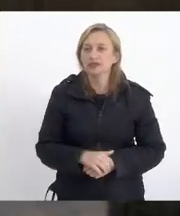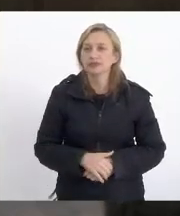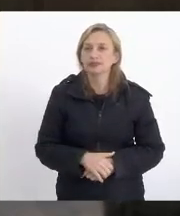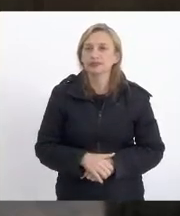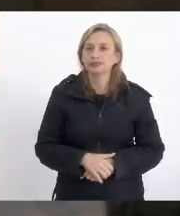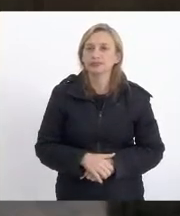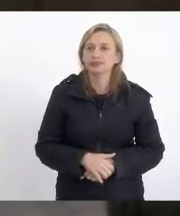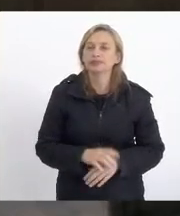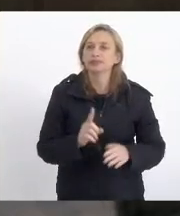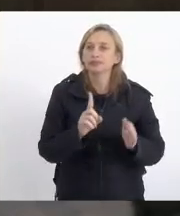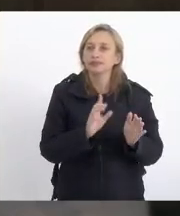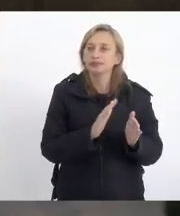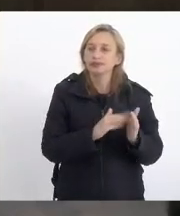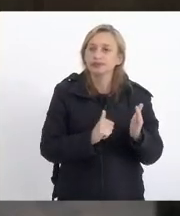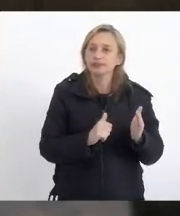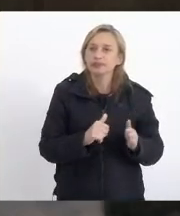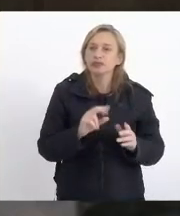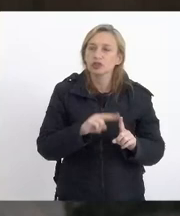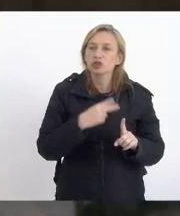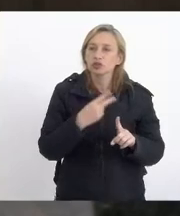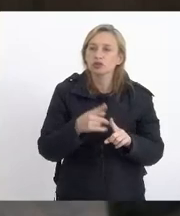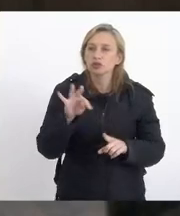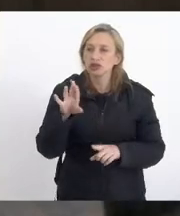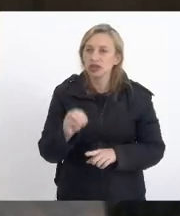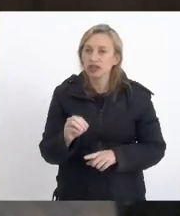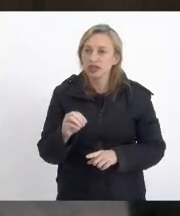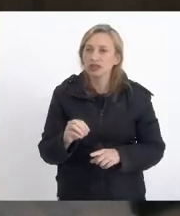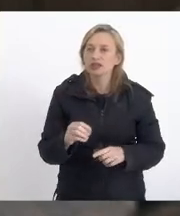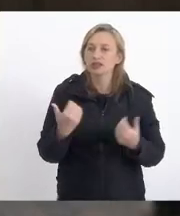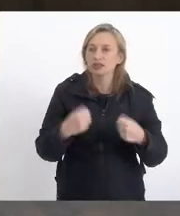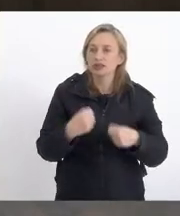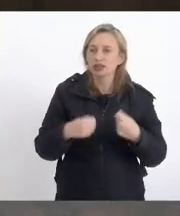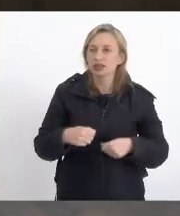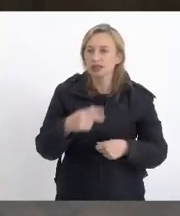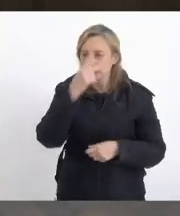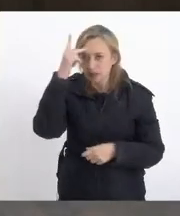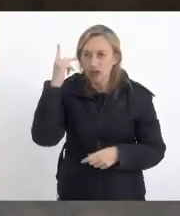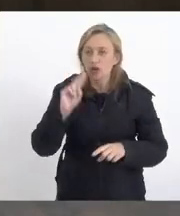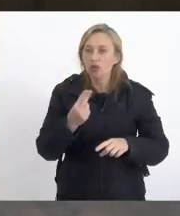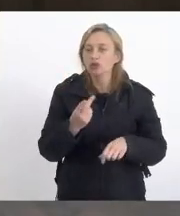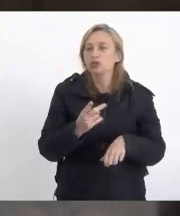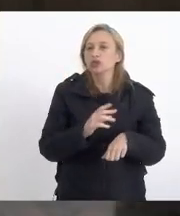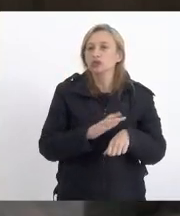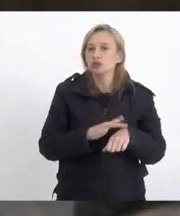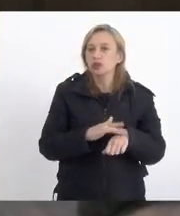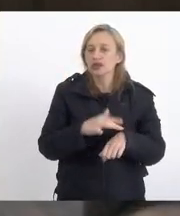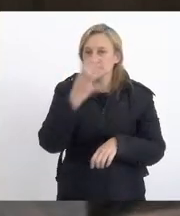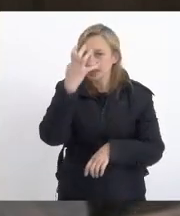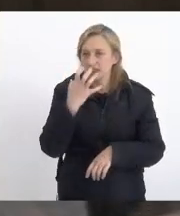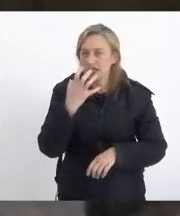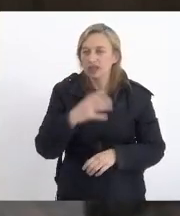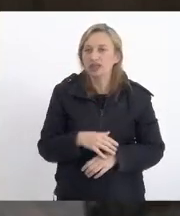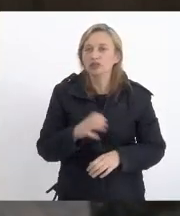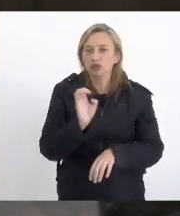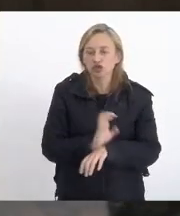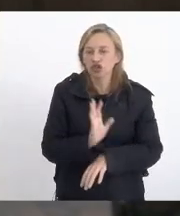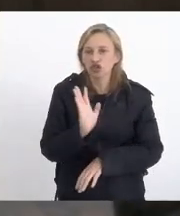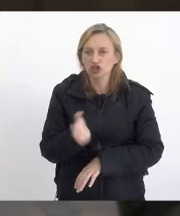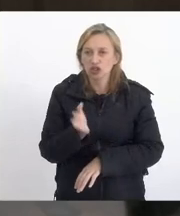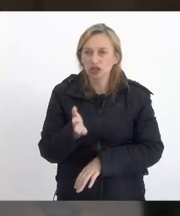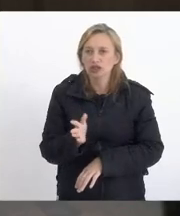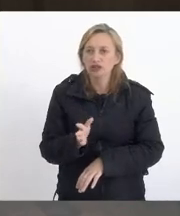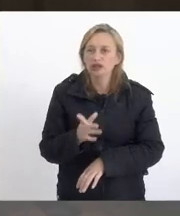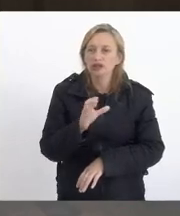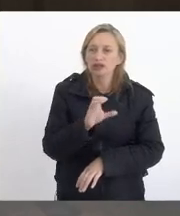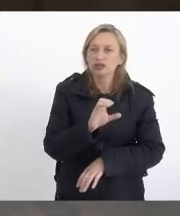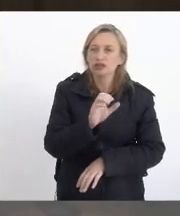e isenção do duplo teto para aqueles portadores de necessidades especiais ou doença grave. Né? O Estado ele já está fazendo uma